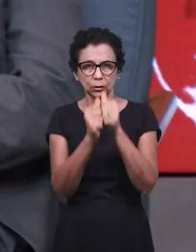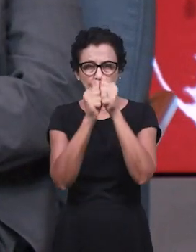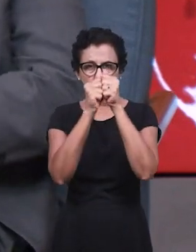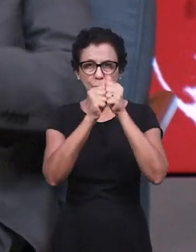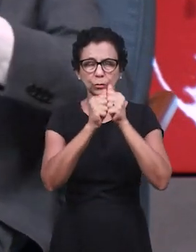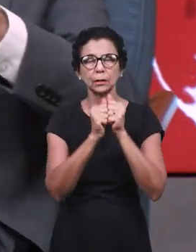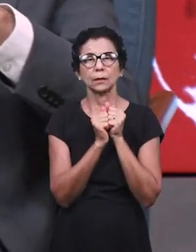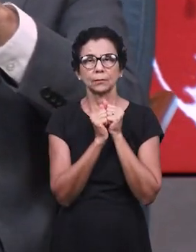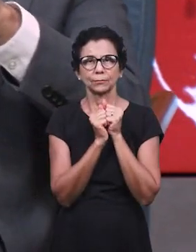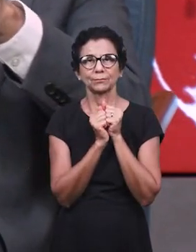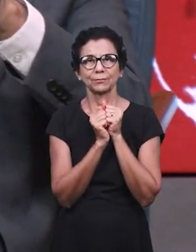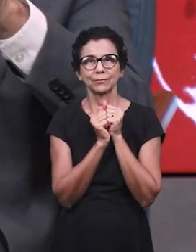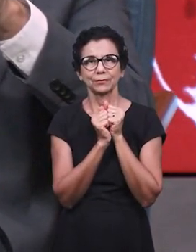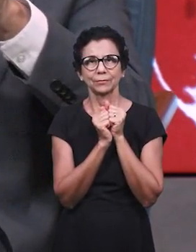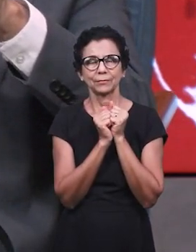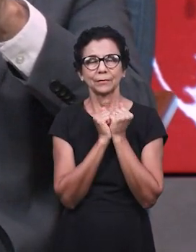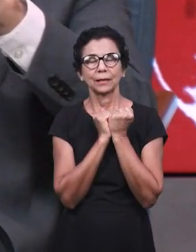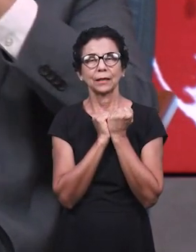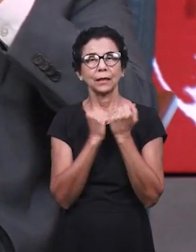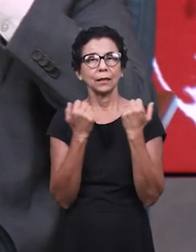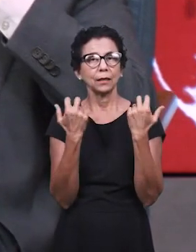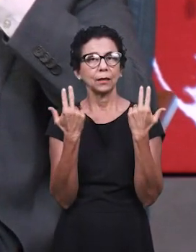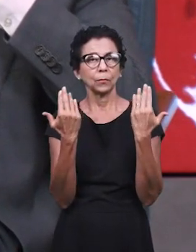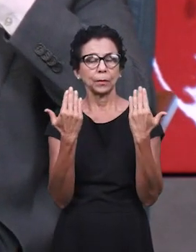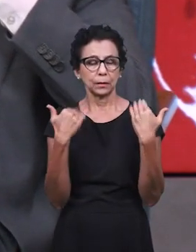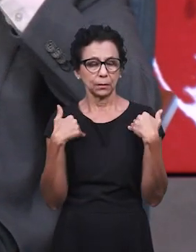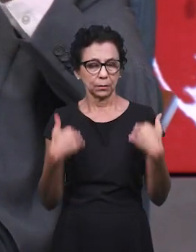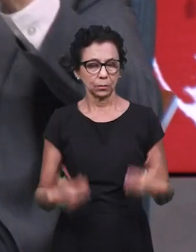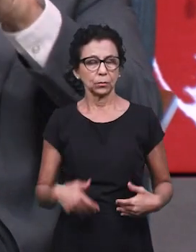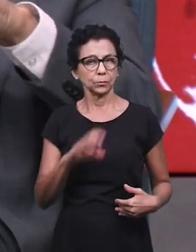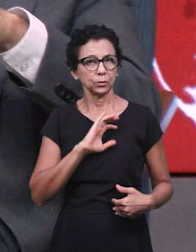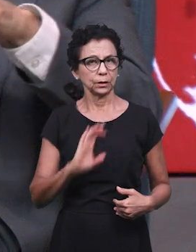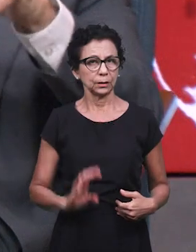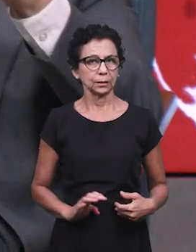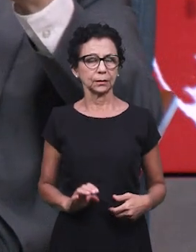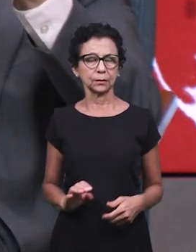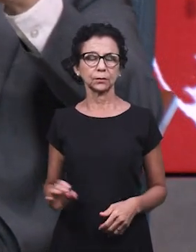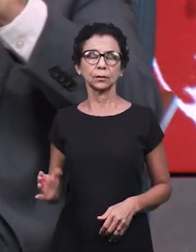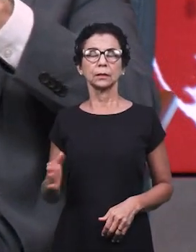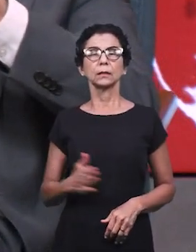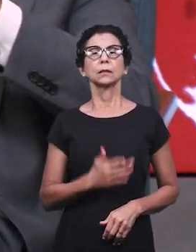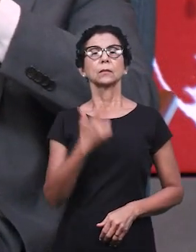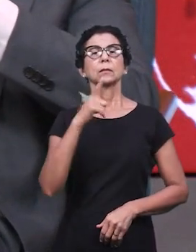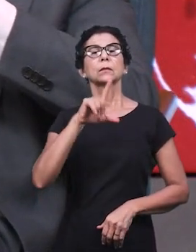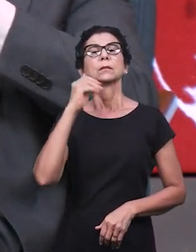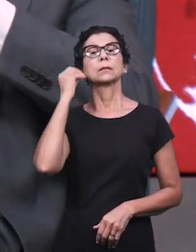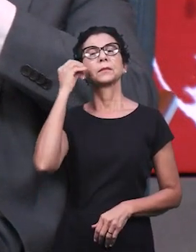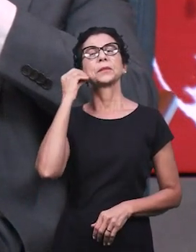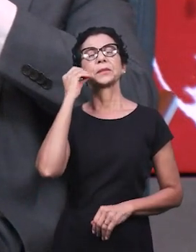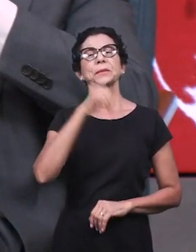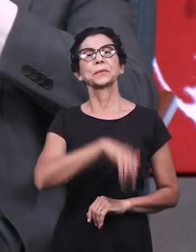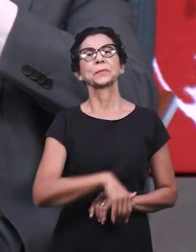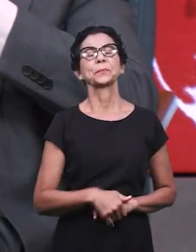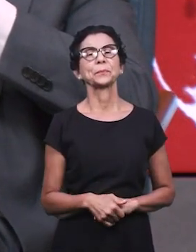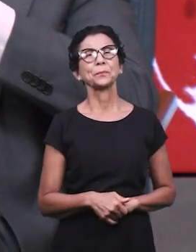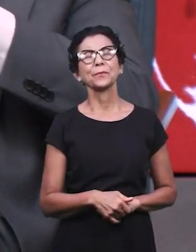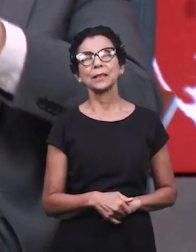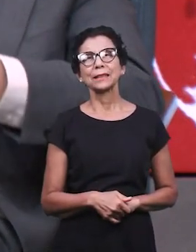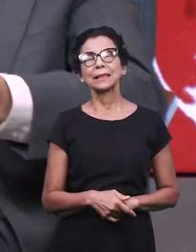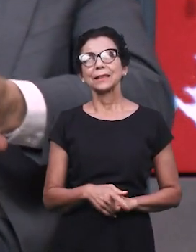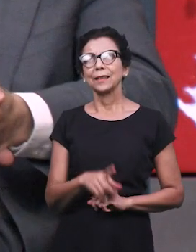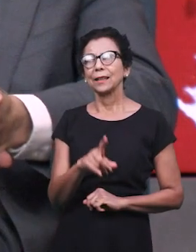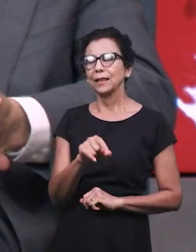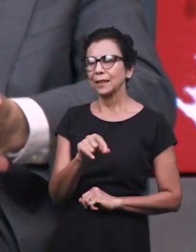a mão. Vamos pegar uma outra experiência, só para terminar essa primeira parte. Vocês